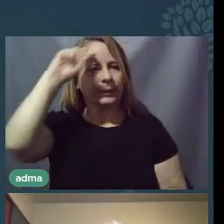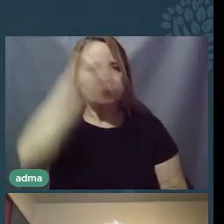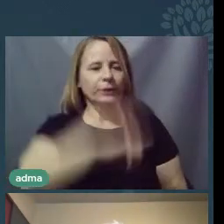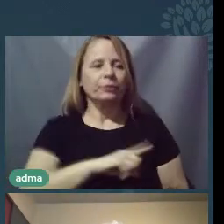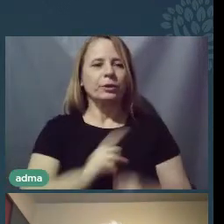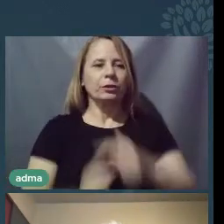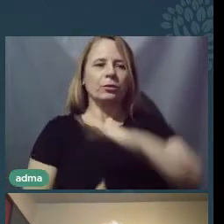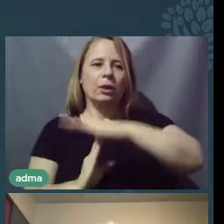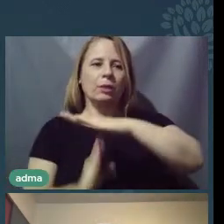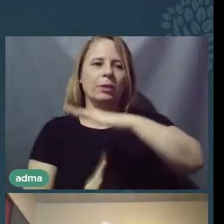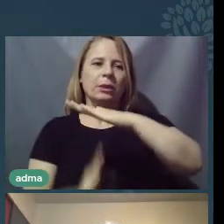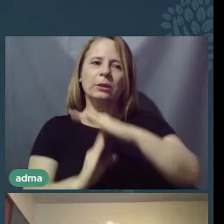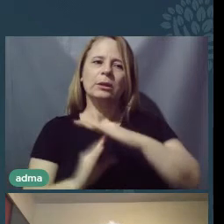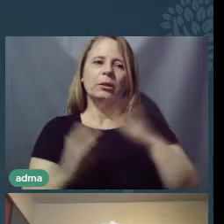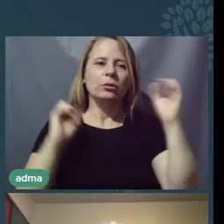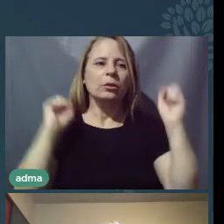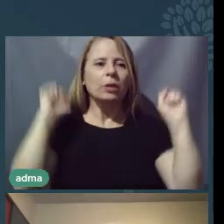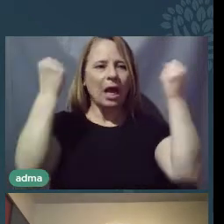das atividades